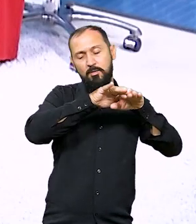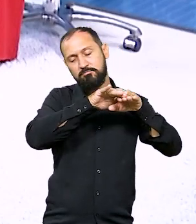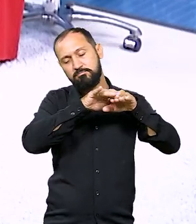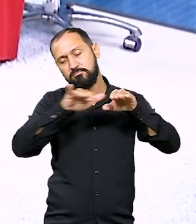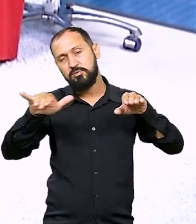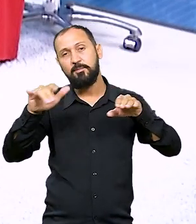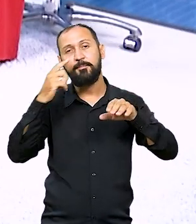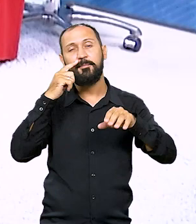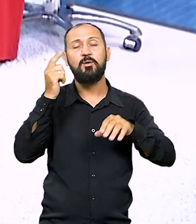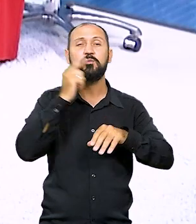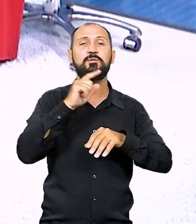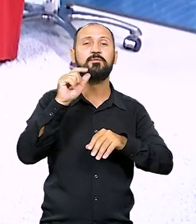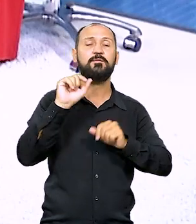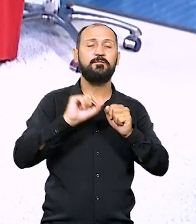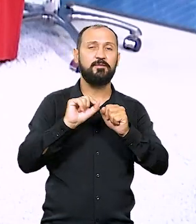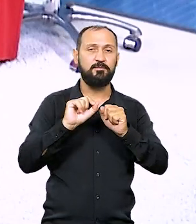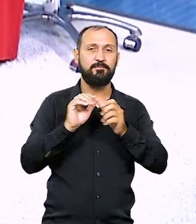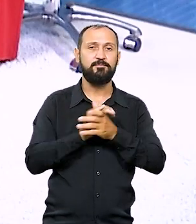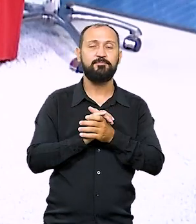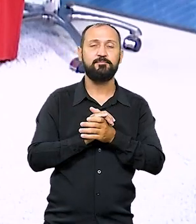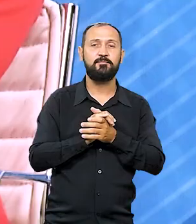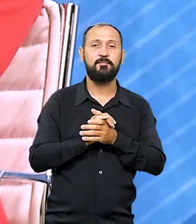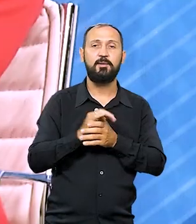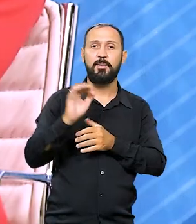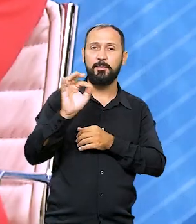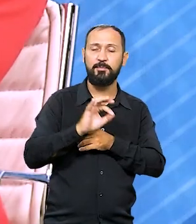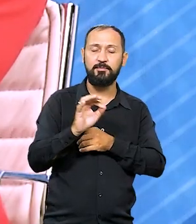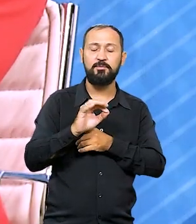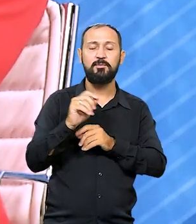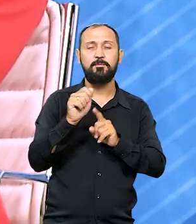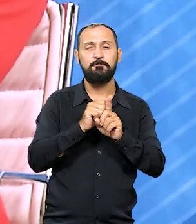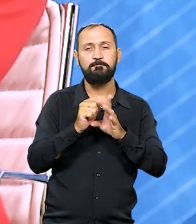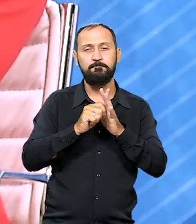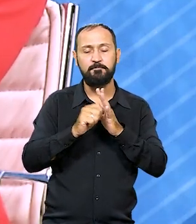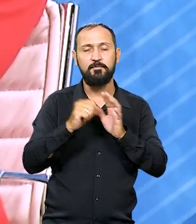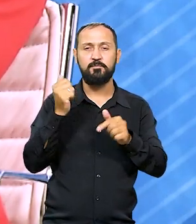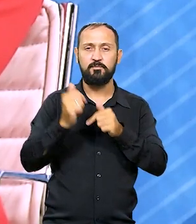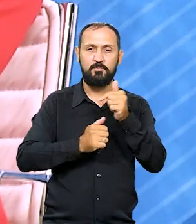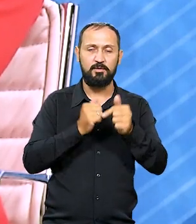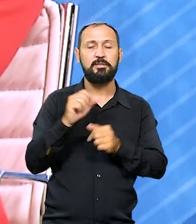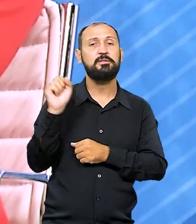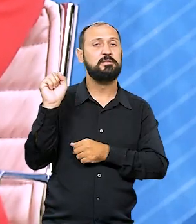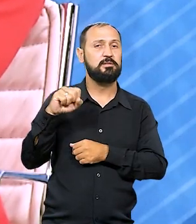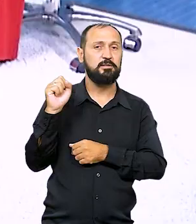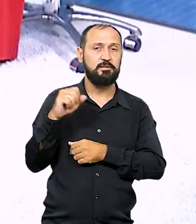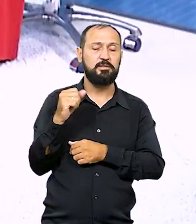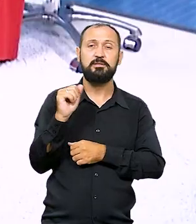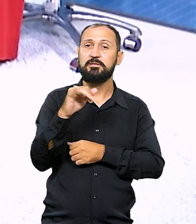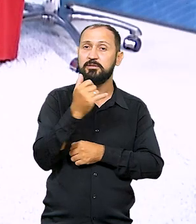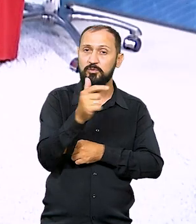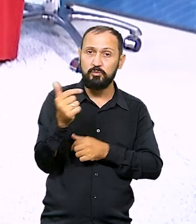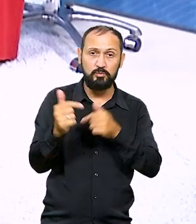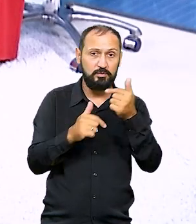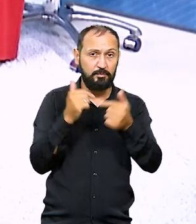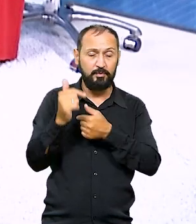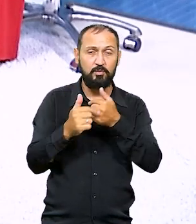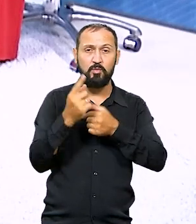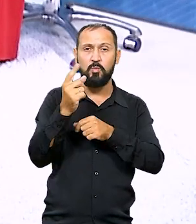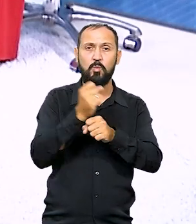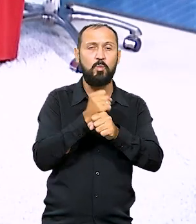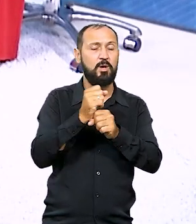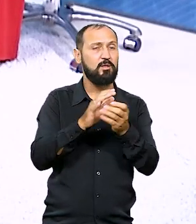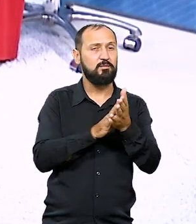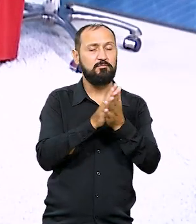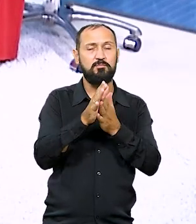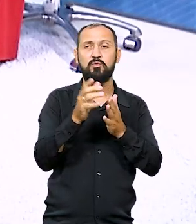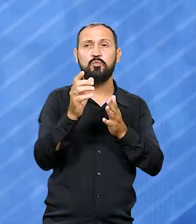dessas comissões para fazer o cálculo do 13º salário. Ele recebe proporcional aos meses que ele trabalhou? Sim. Se ele não